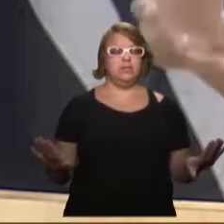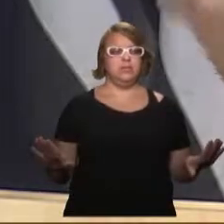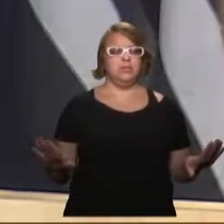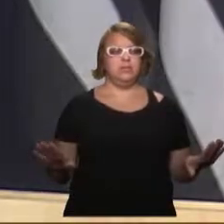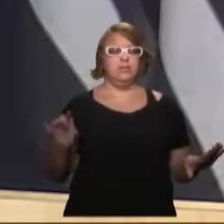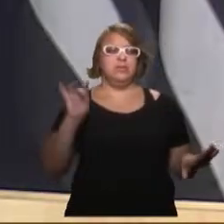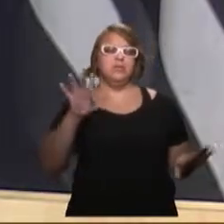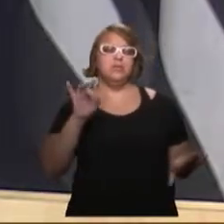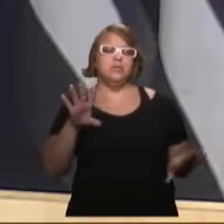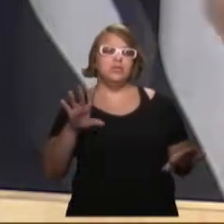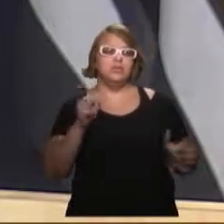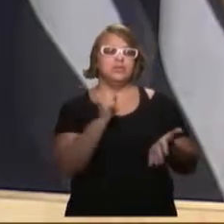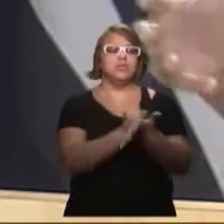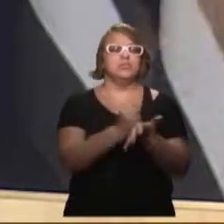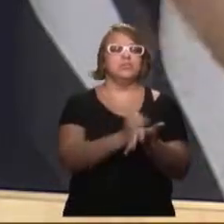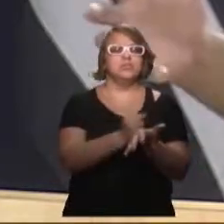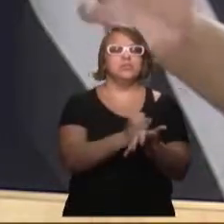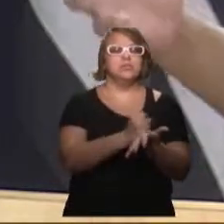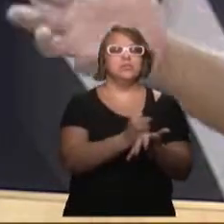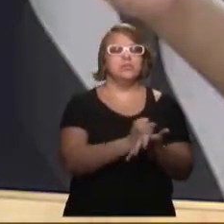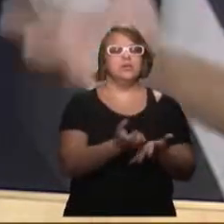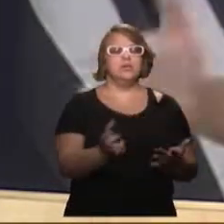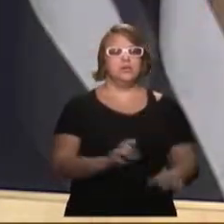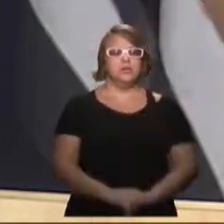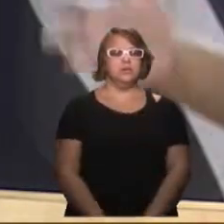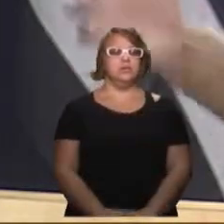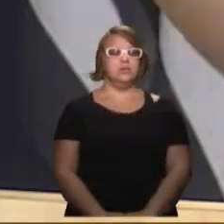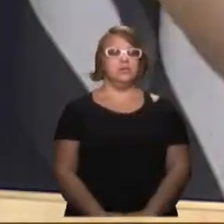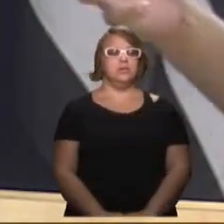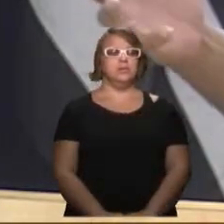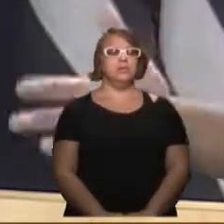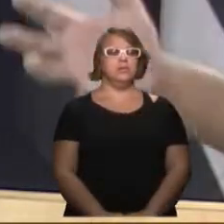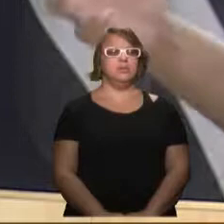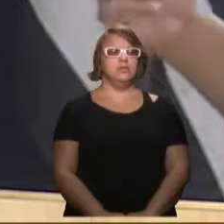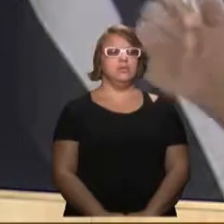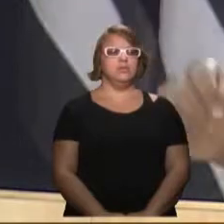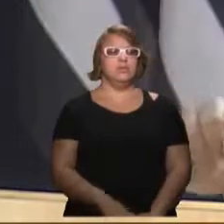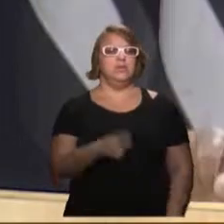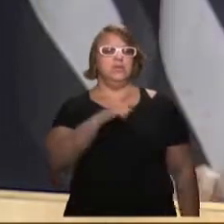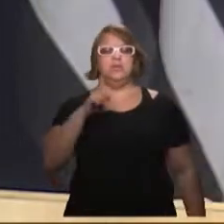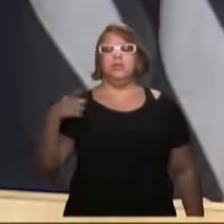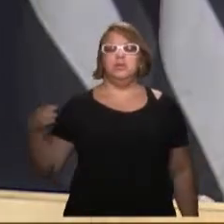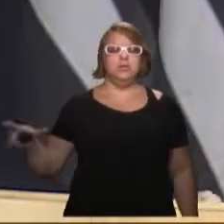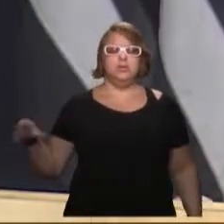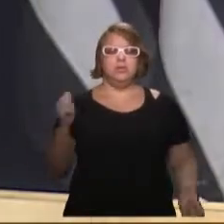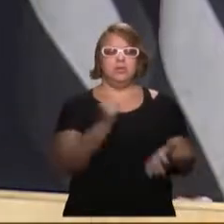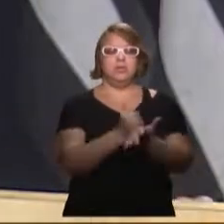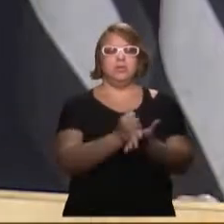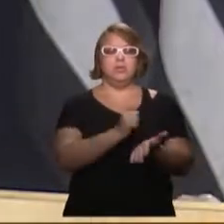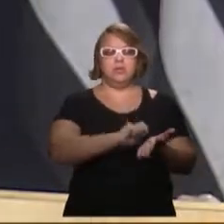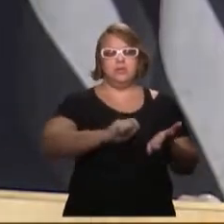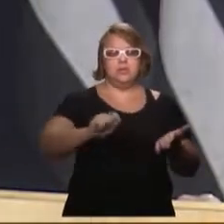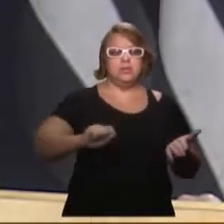carteira assinada. Aquele que não tem carteira assinada, ele é um empregado informal.